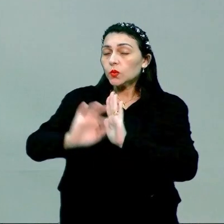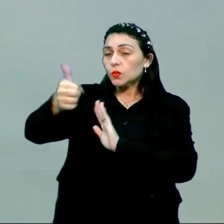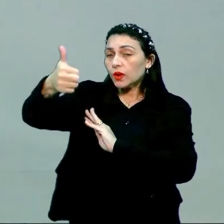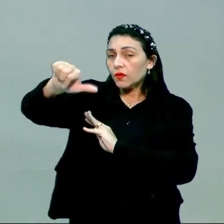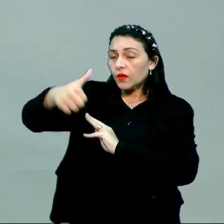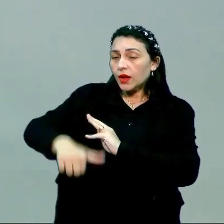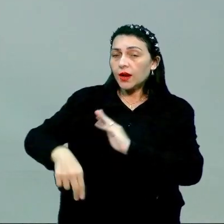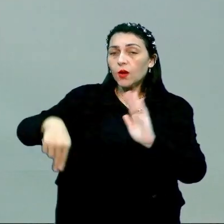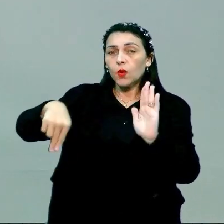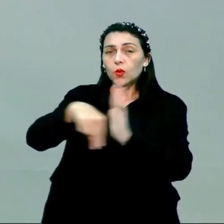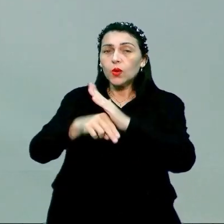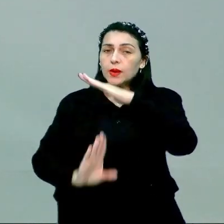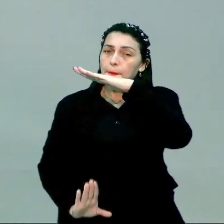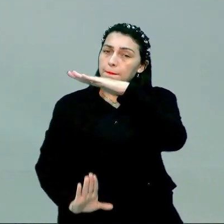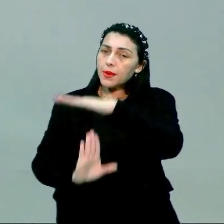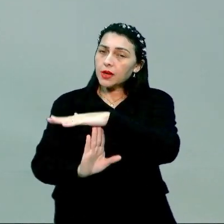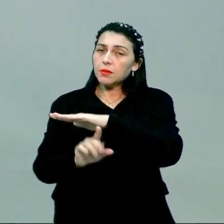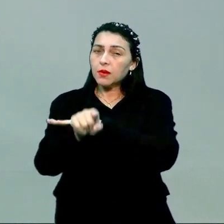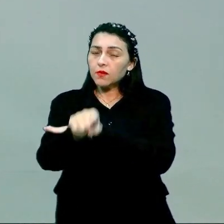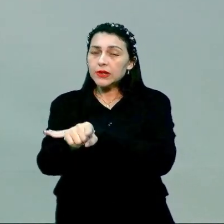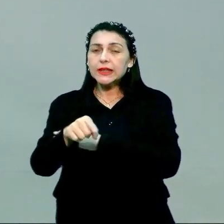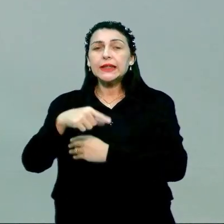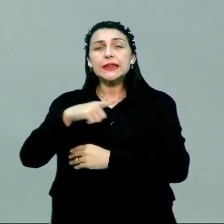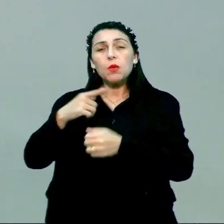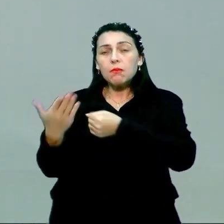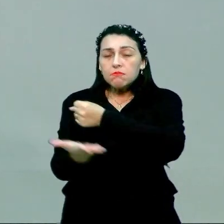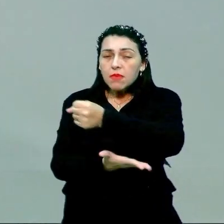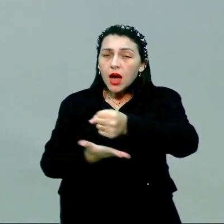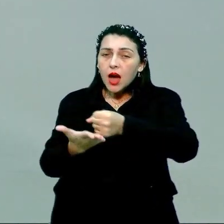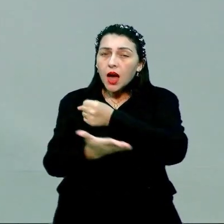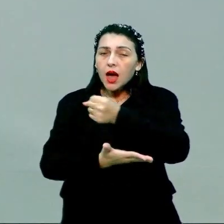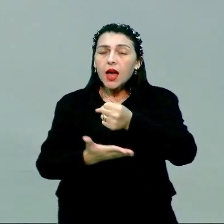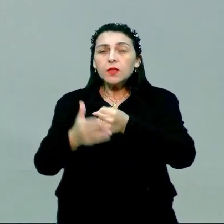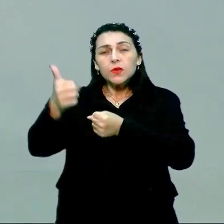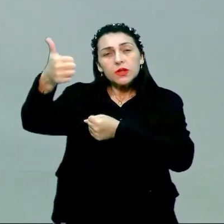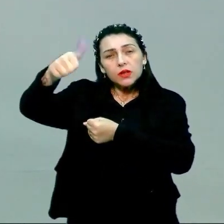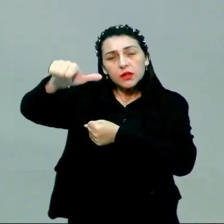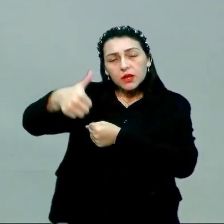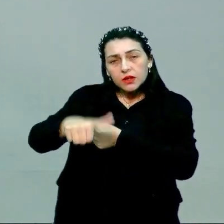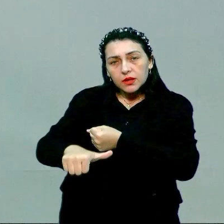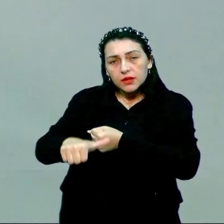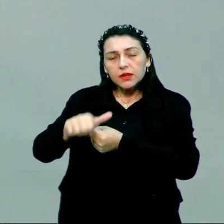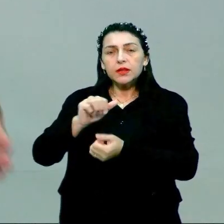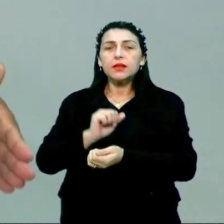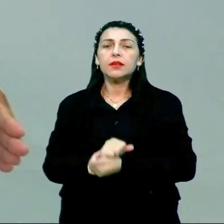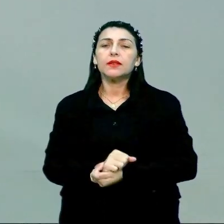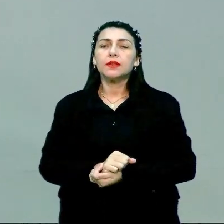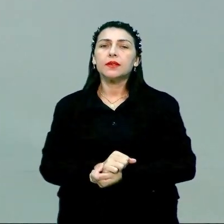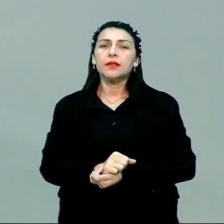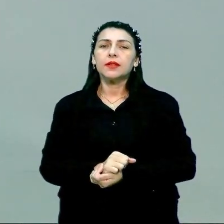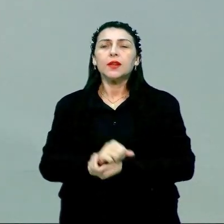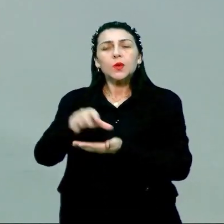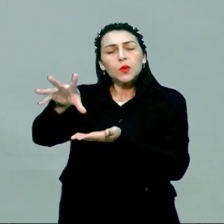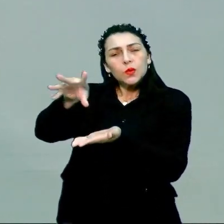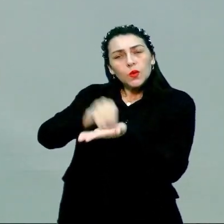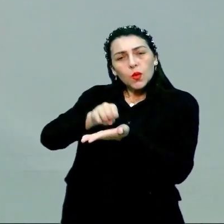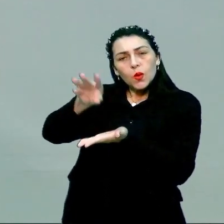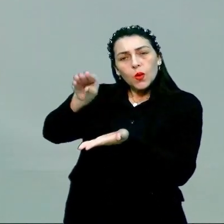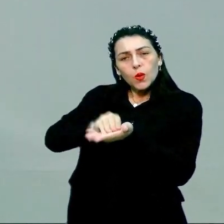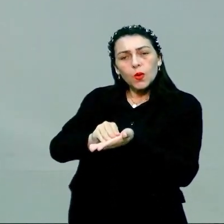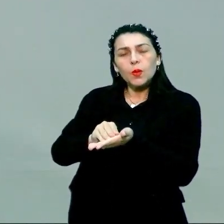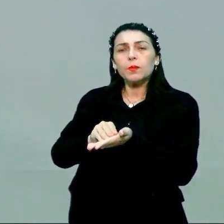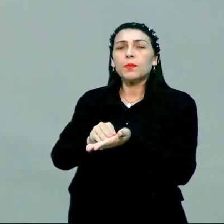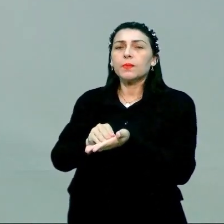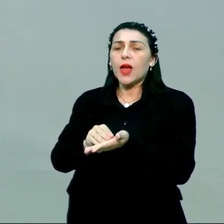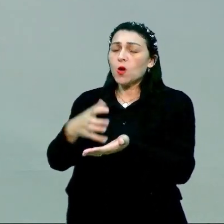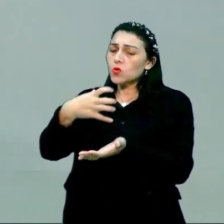como nota máxima para você ter uma base, né? Você analisar e copiar, né? Eu